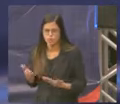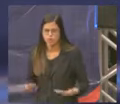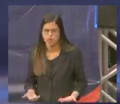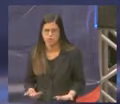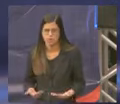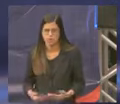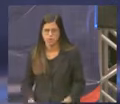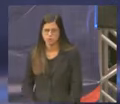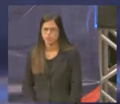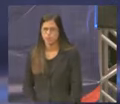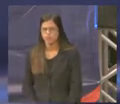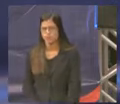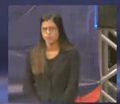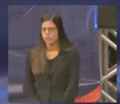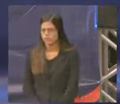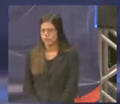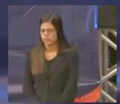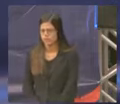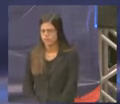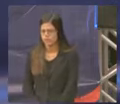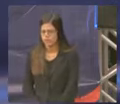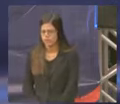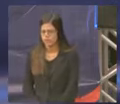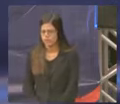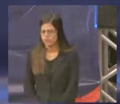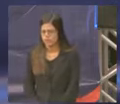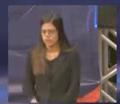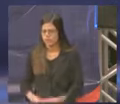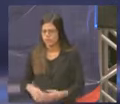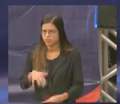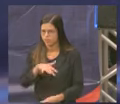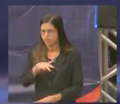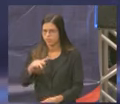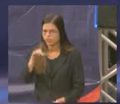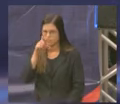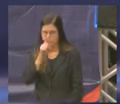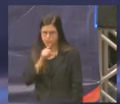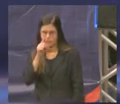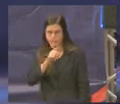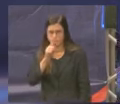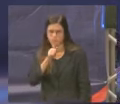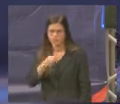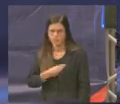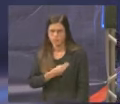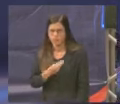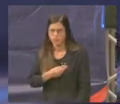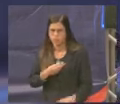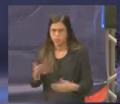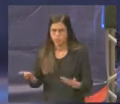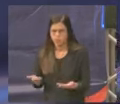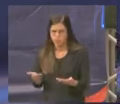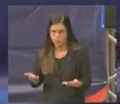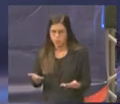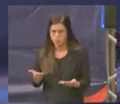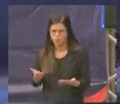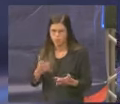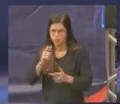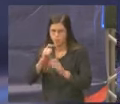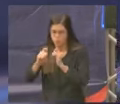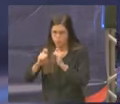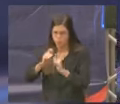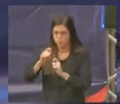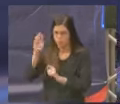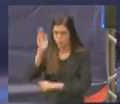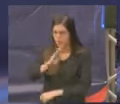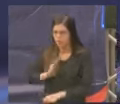numa situação de completa precarização, que é o que vive hoje o mundo do jornalista no Brasil,